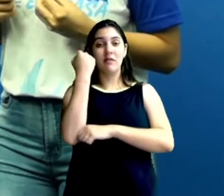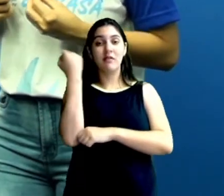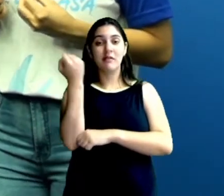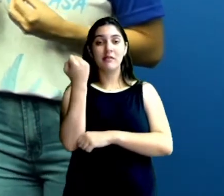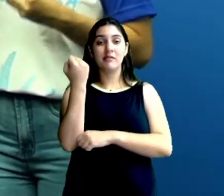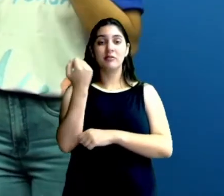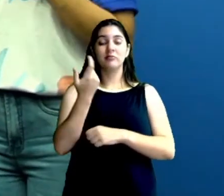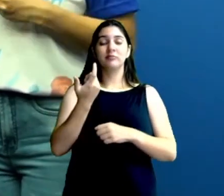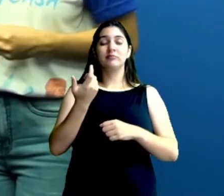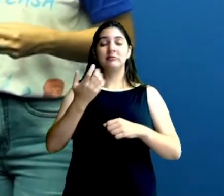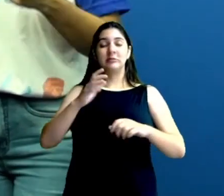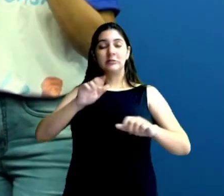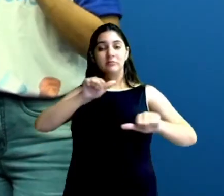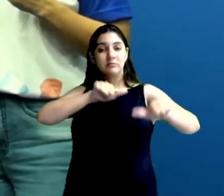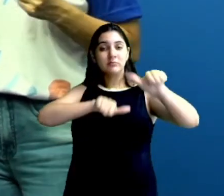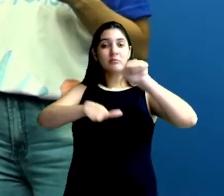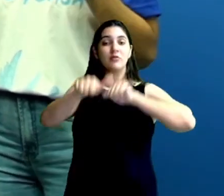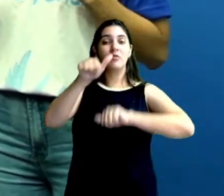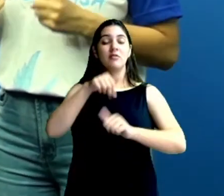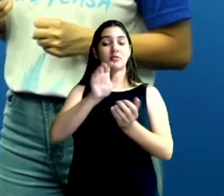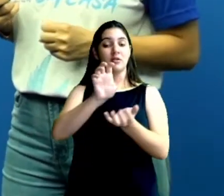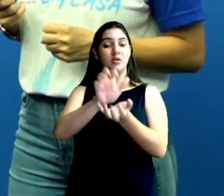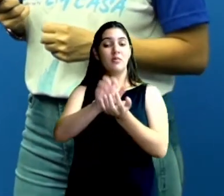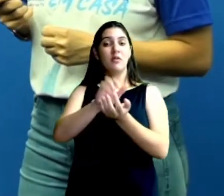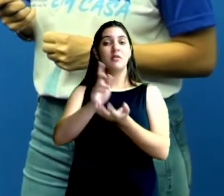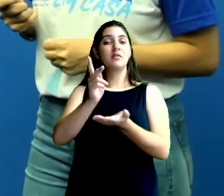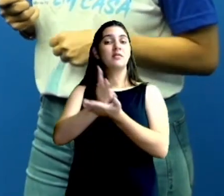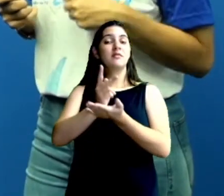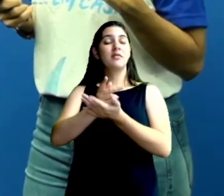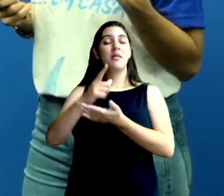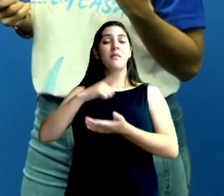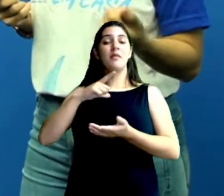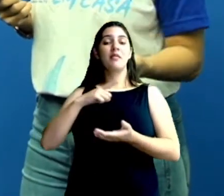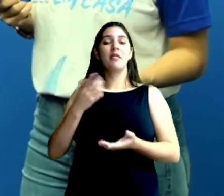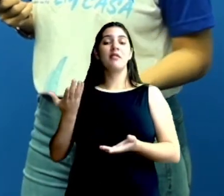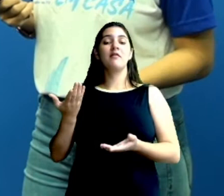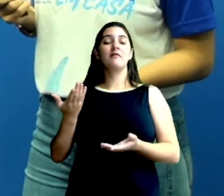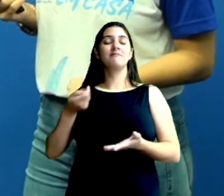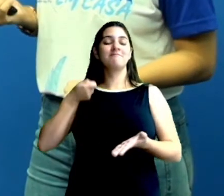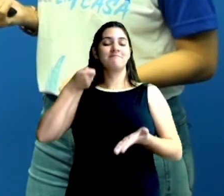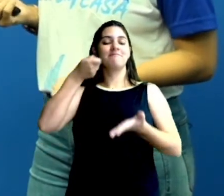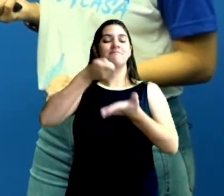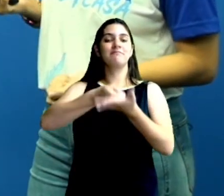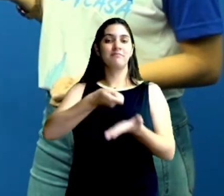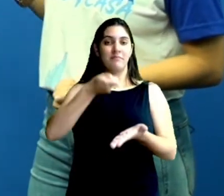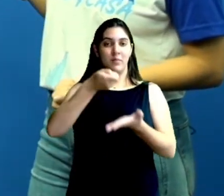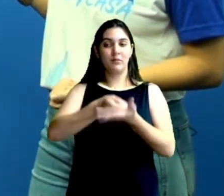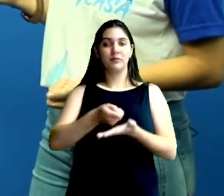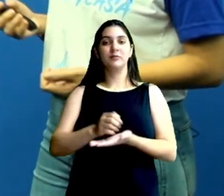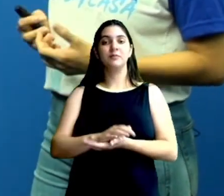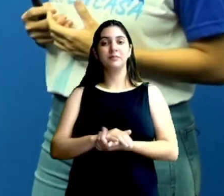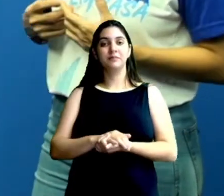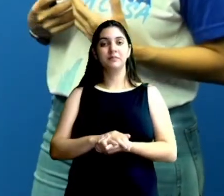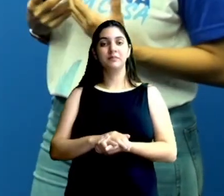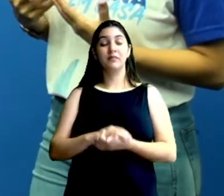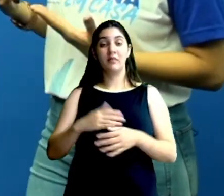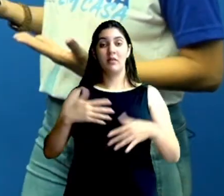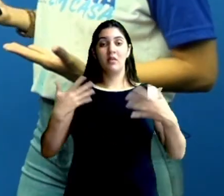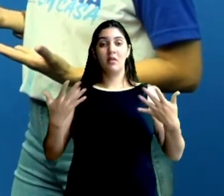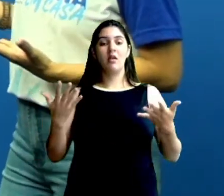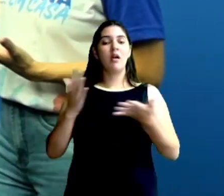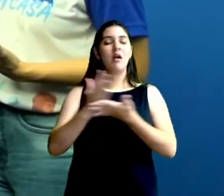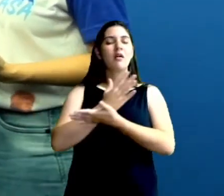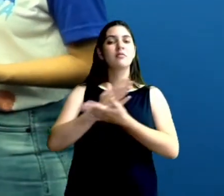revolucionária que o pernambucano sempre introduziu e reivindicou. Então,